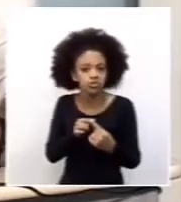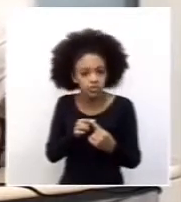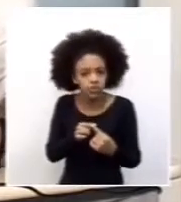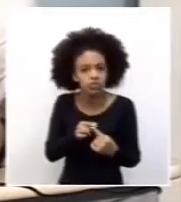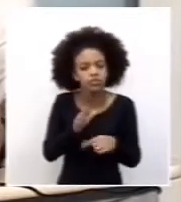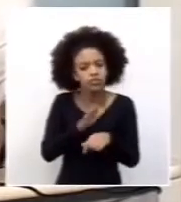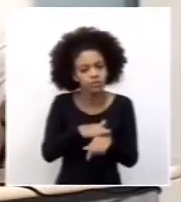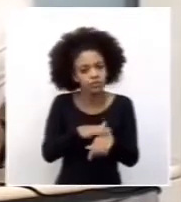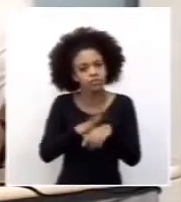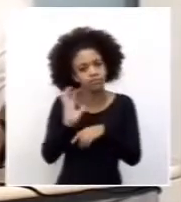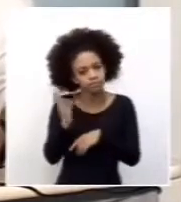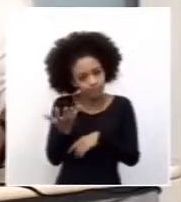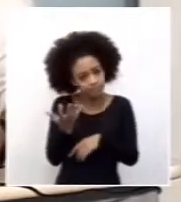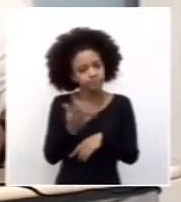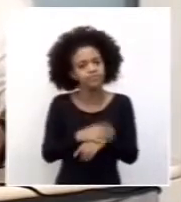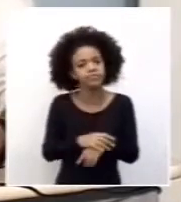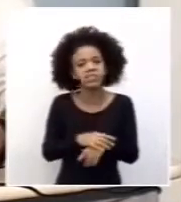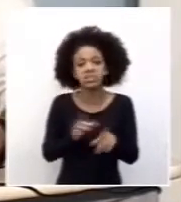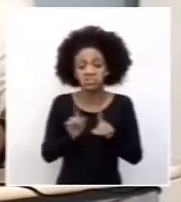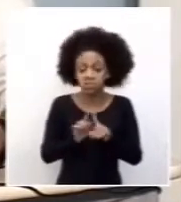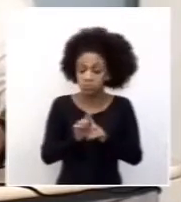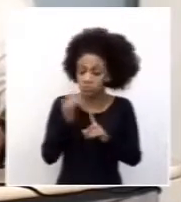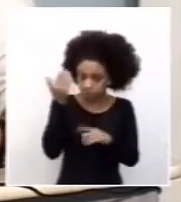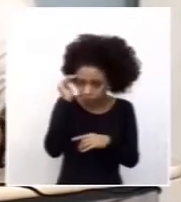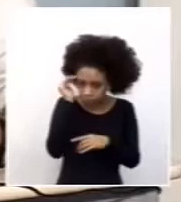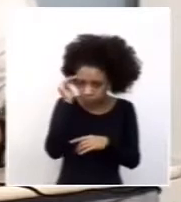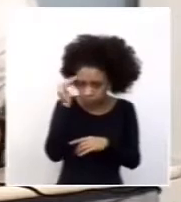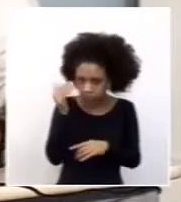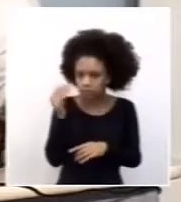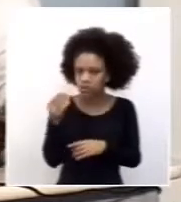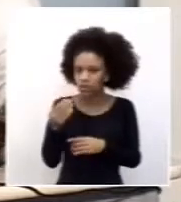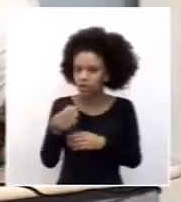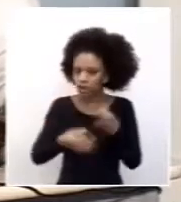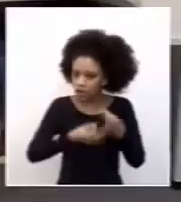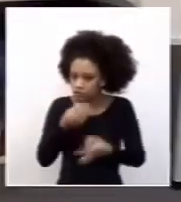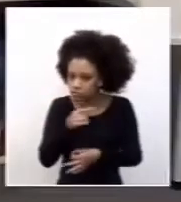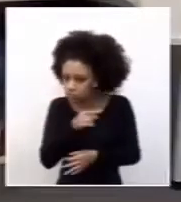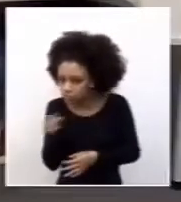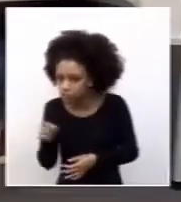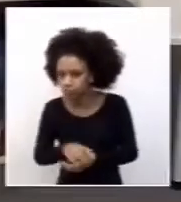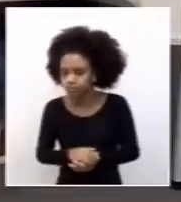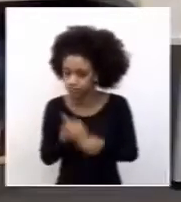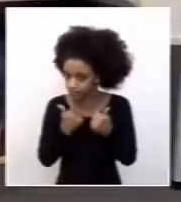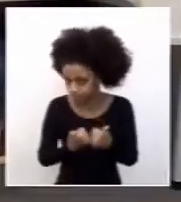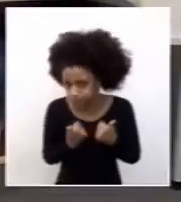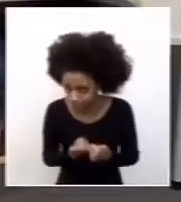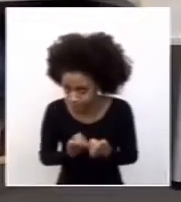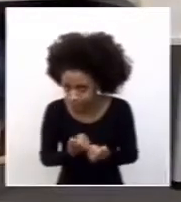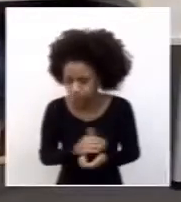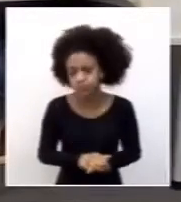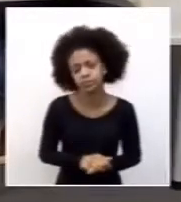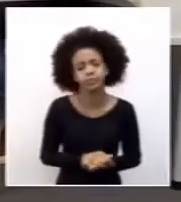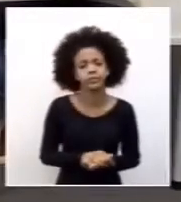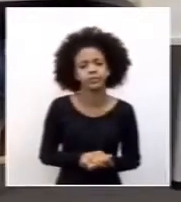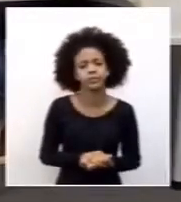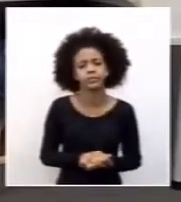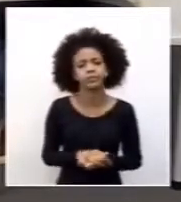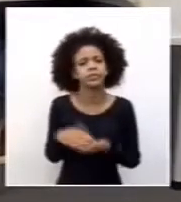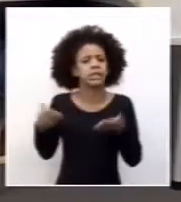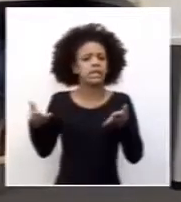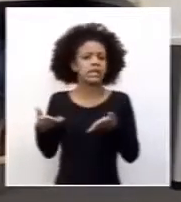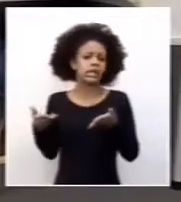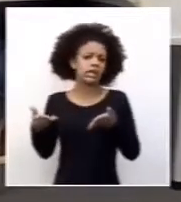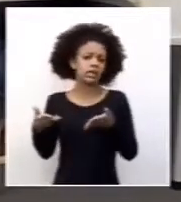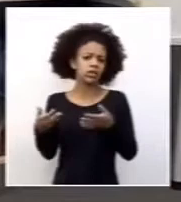eles compreenderem a sua intenção. Tudo bem? Perfeito, Bruno. Nós vamos agora discorrer, né, sobre